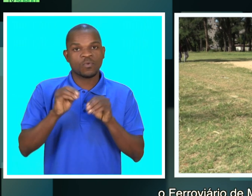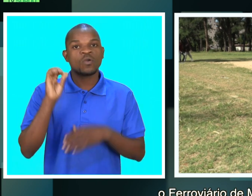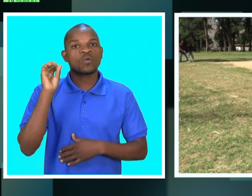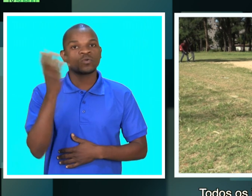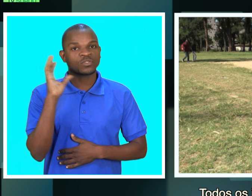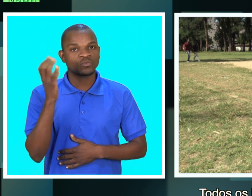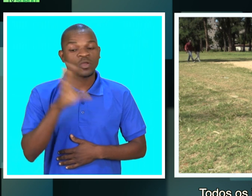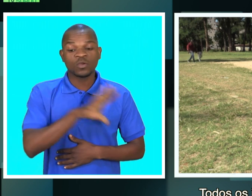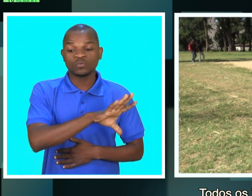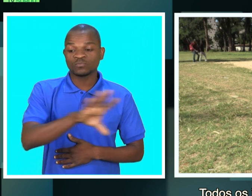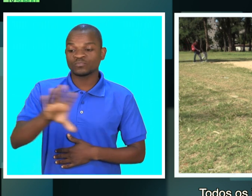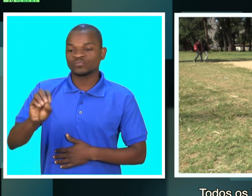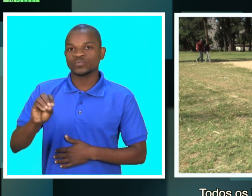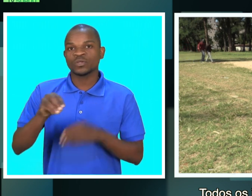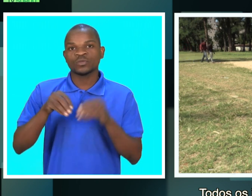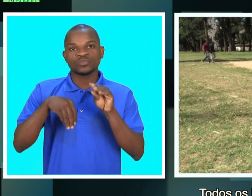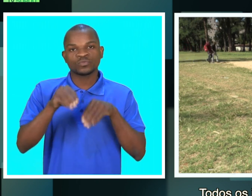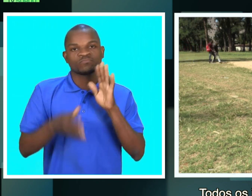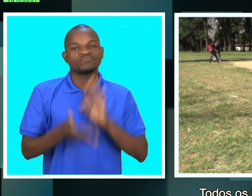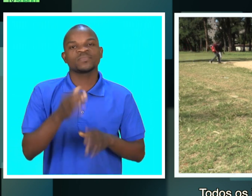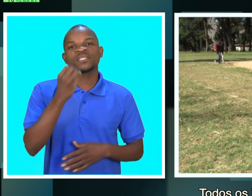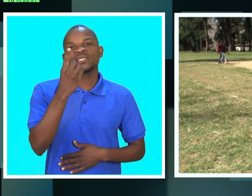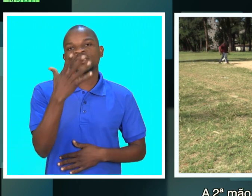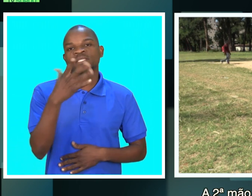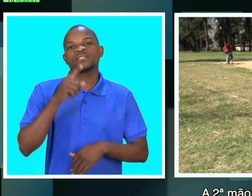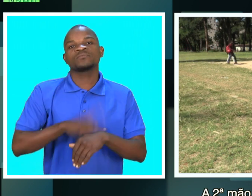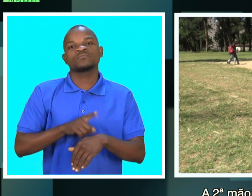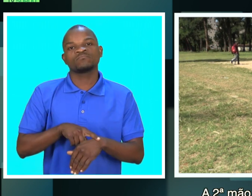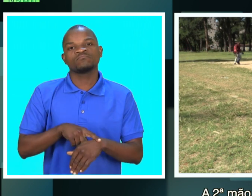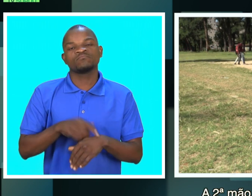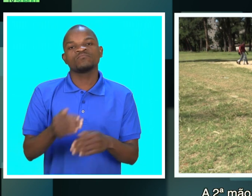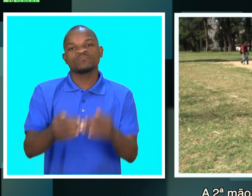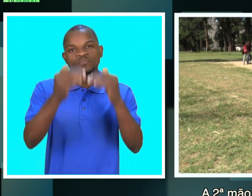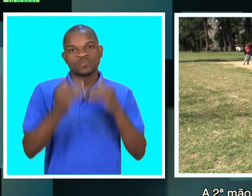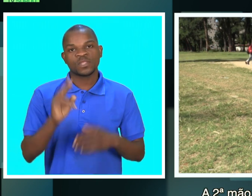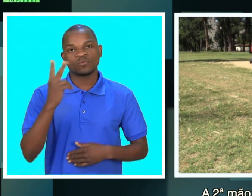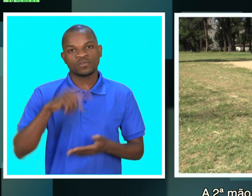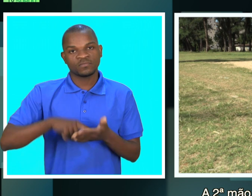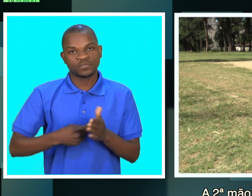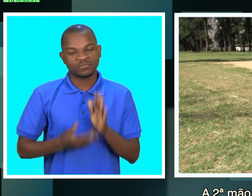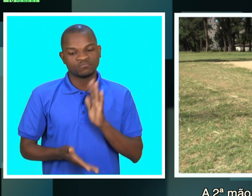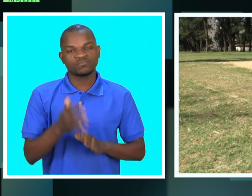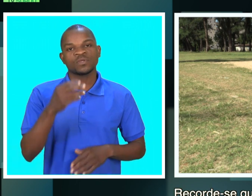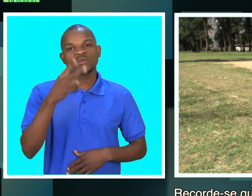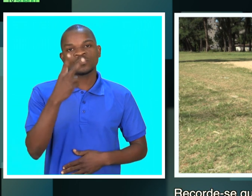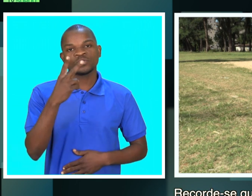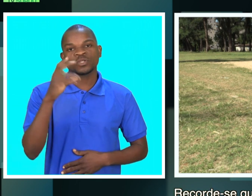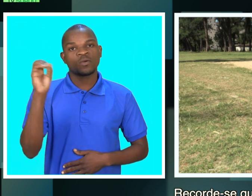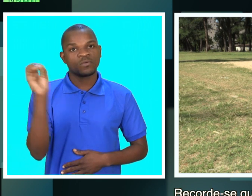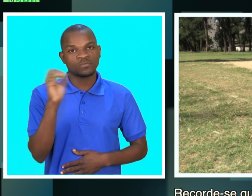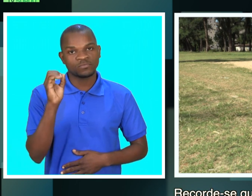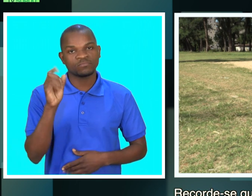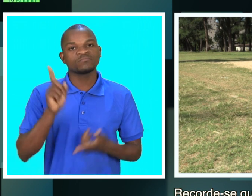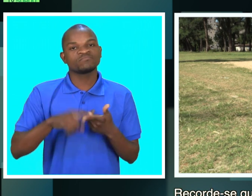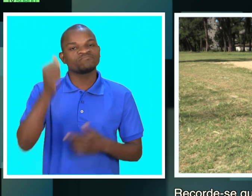costa do sol. Todos os jogos iniciam às 15h. A segunda mão será a 2 de outubro. Recorda-se